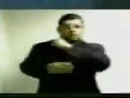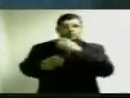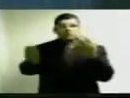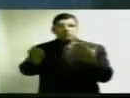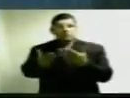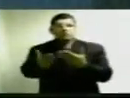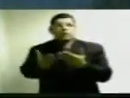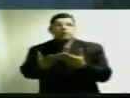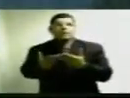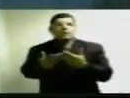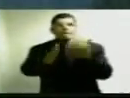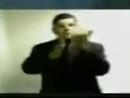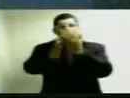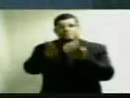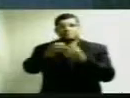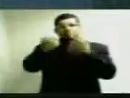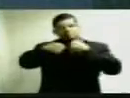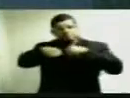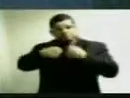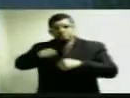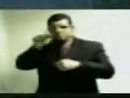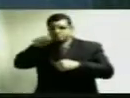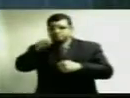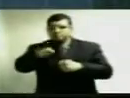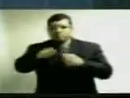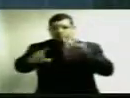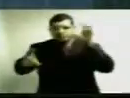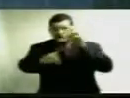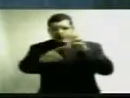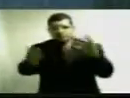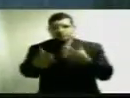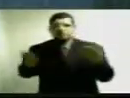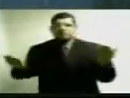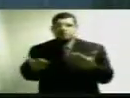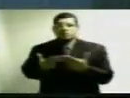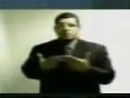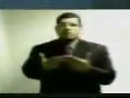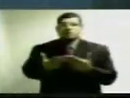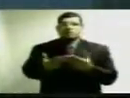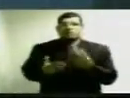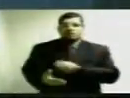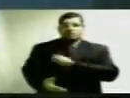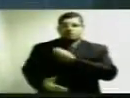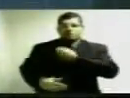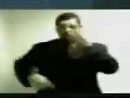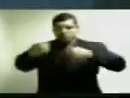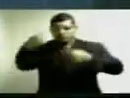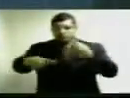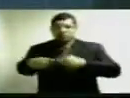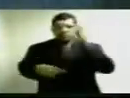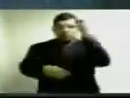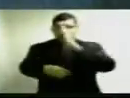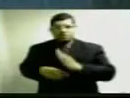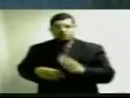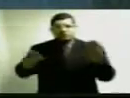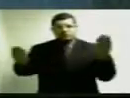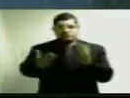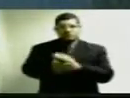urgência de medidas que precisam ser enfrentadas nesse momento da vida política do nosso país.